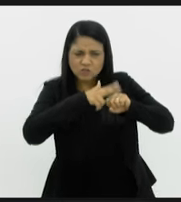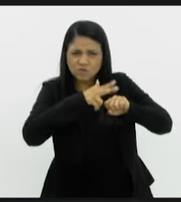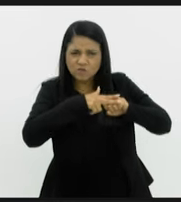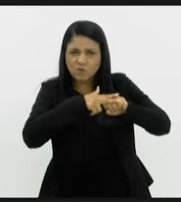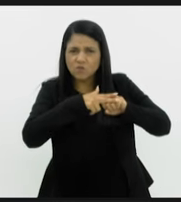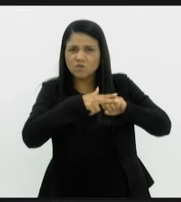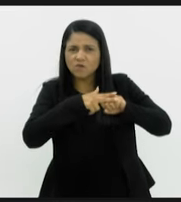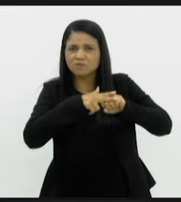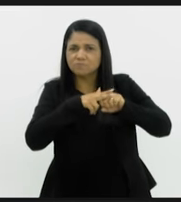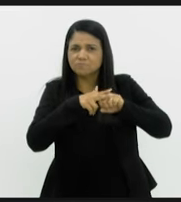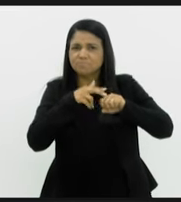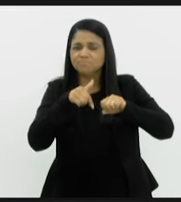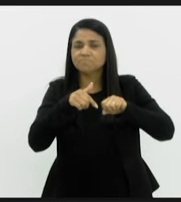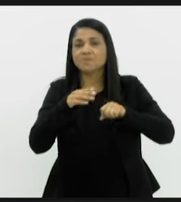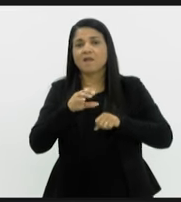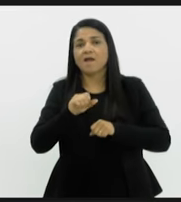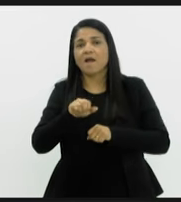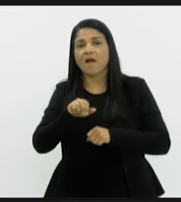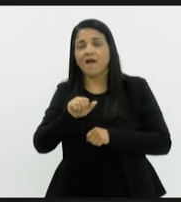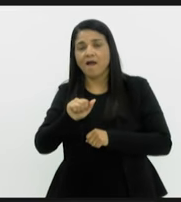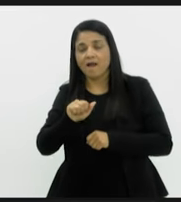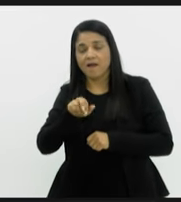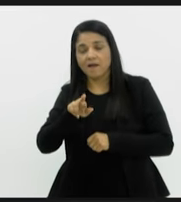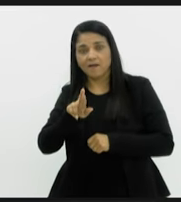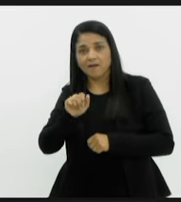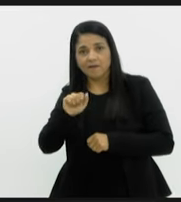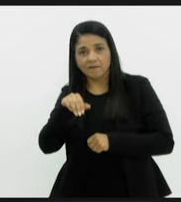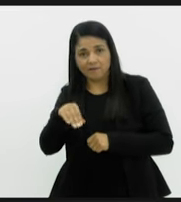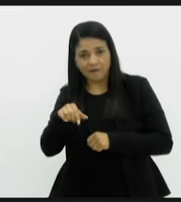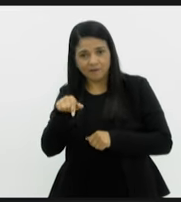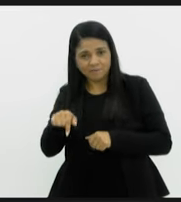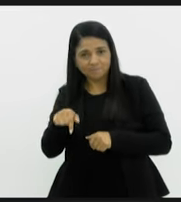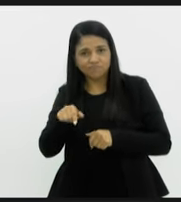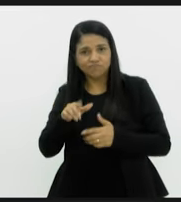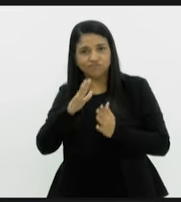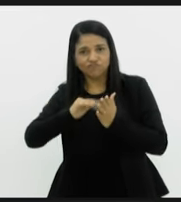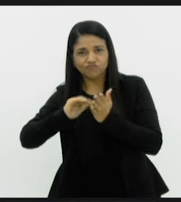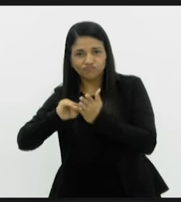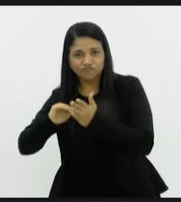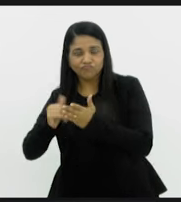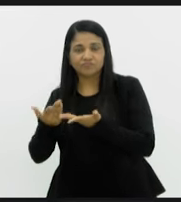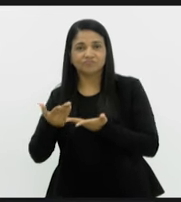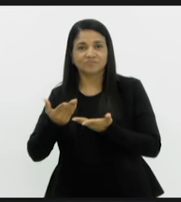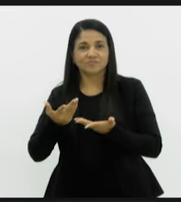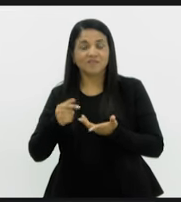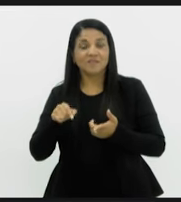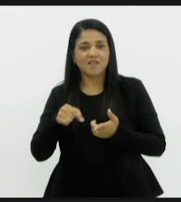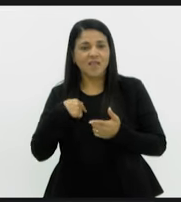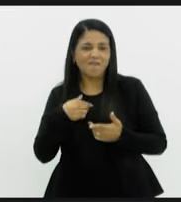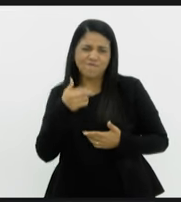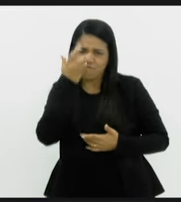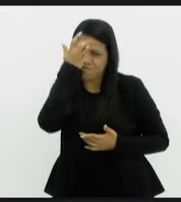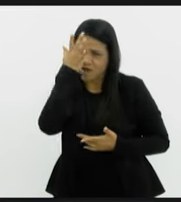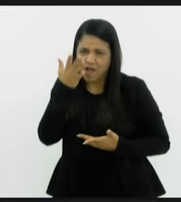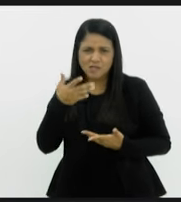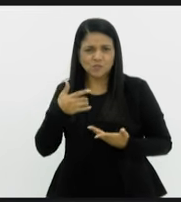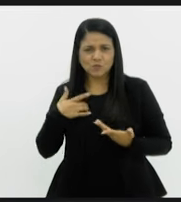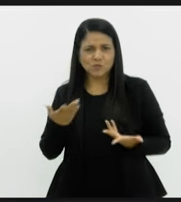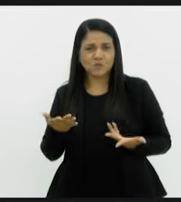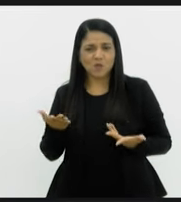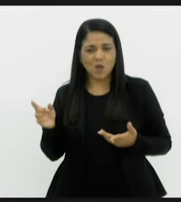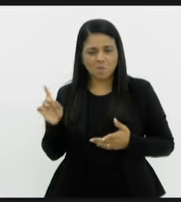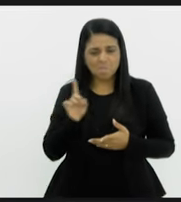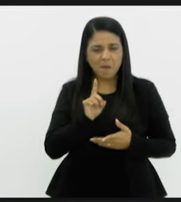serviço tiveram sua grana retirada no movimento. Mas é muito fácil chegar agora e falar dessa forma. Como nós continuamos